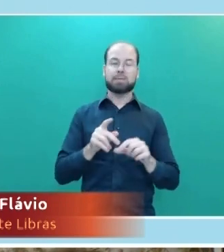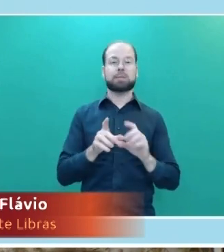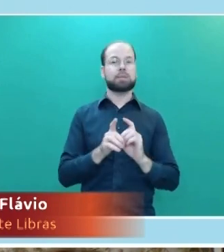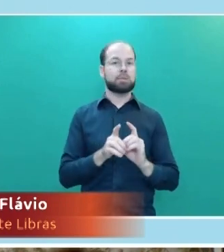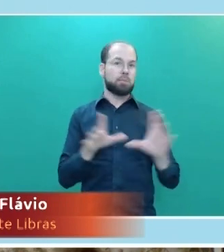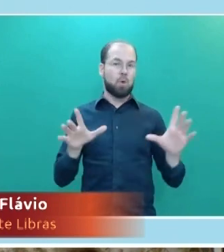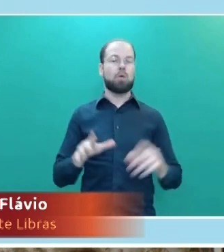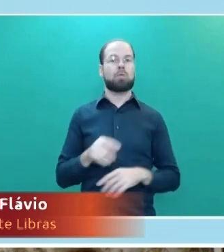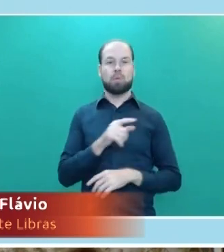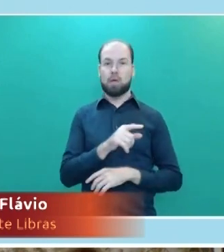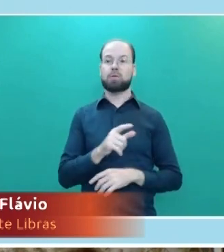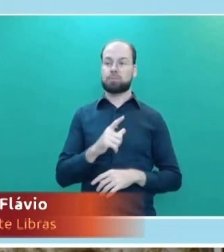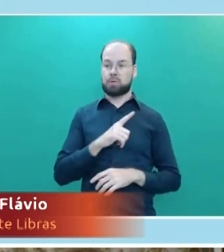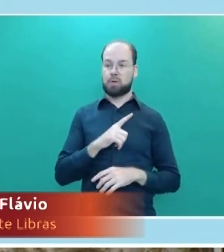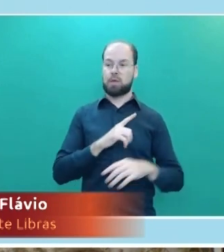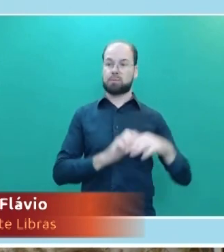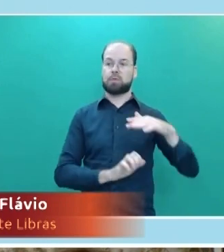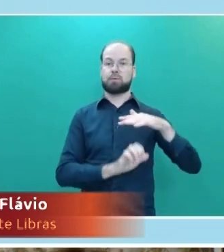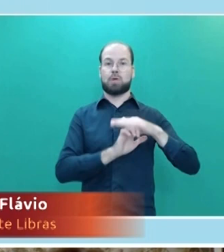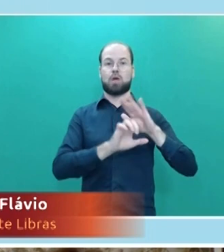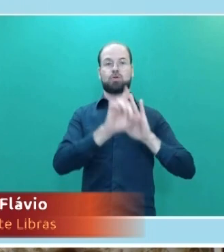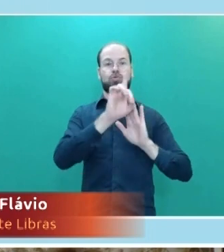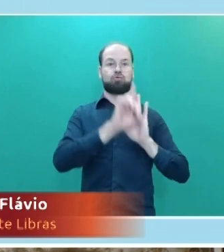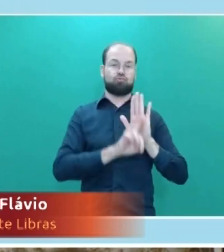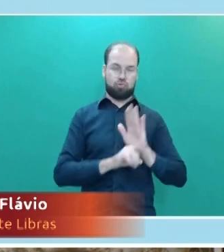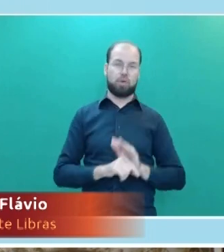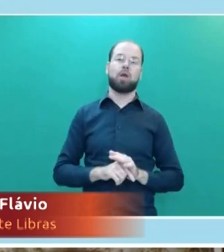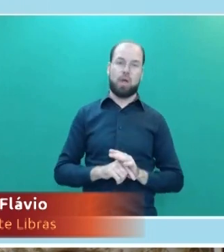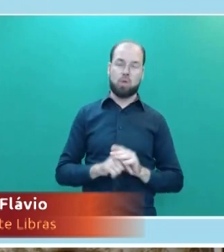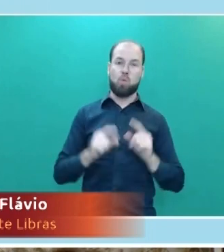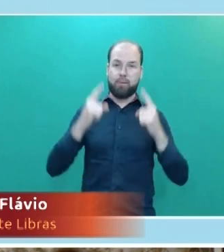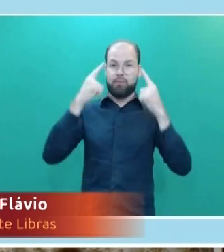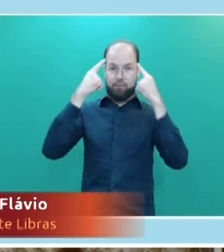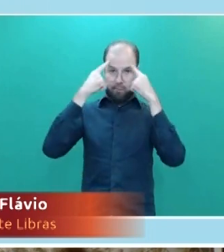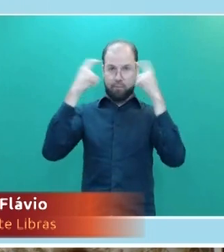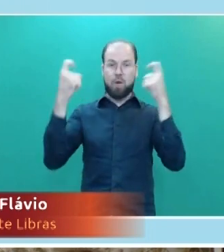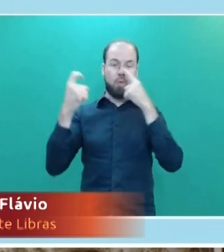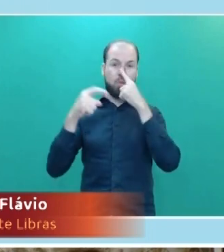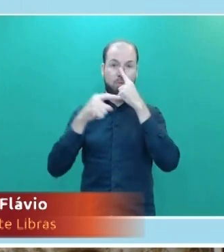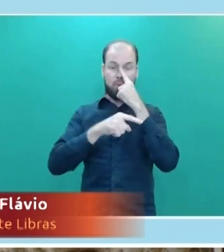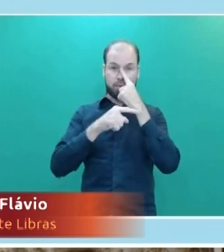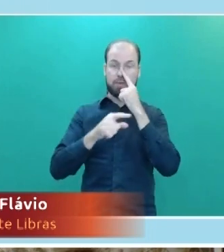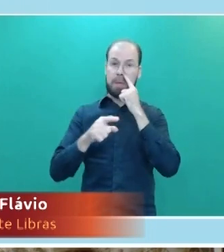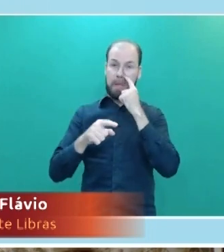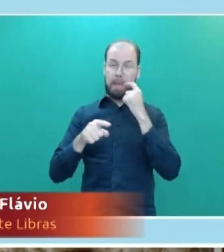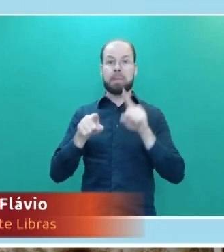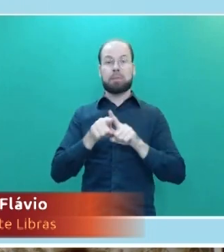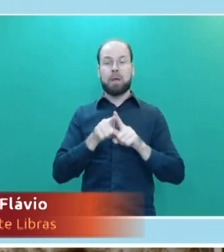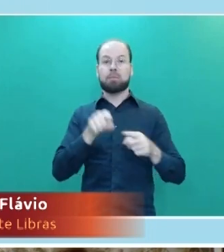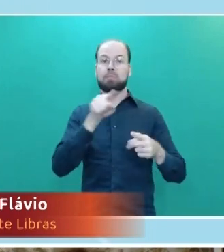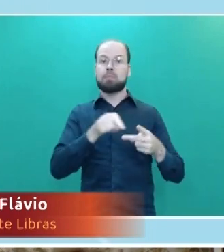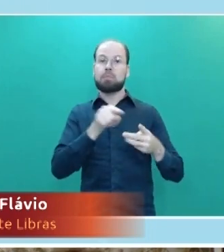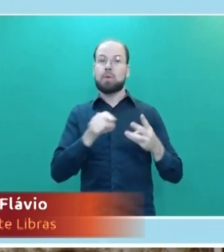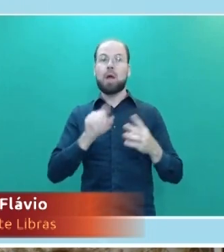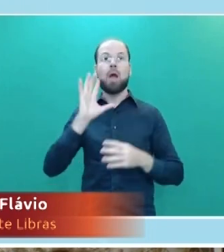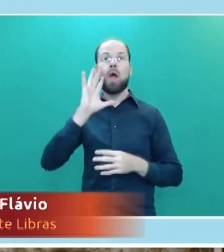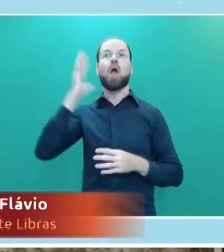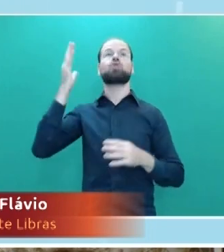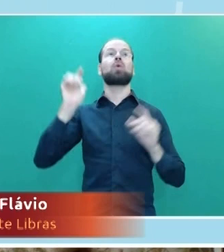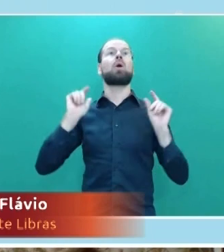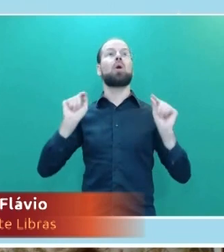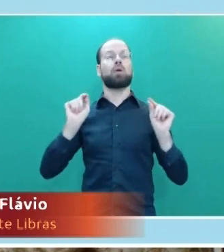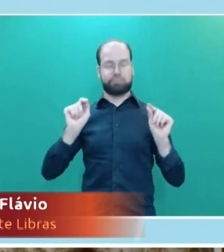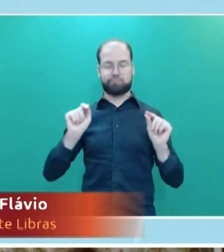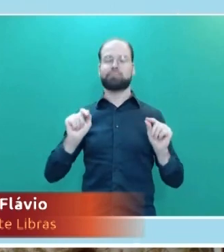Isso está em risco. Essas práticas, essa violência e medidas que a gente possa tomar põe em risco isso